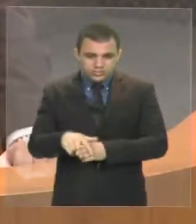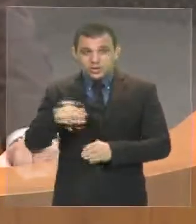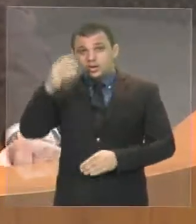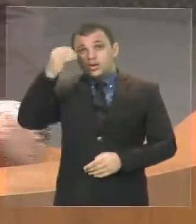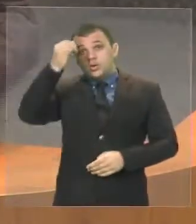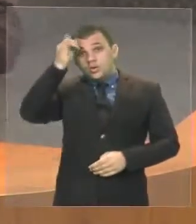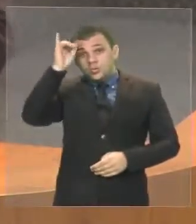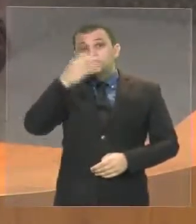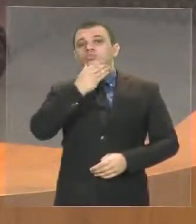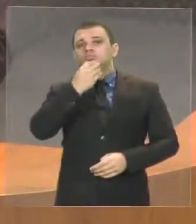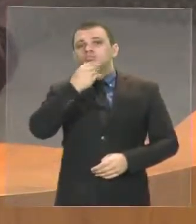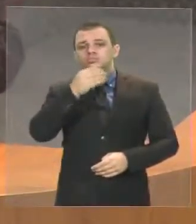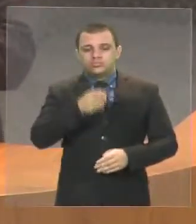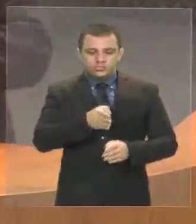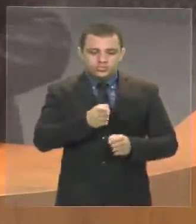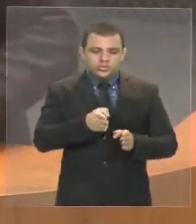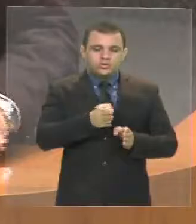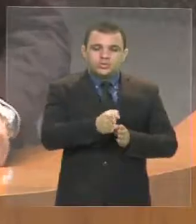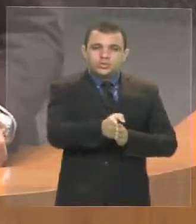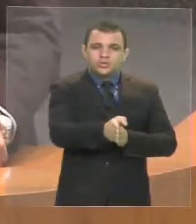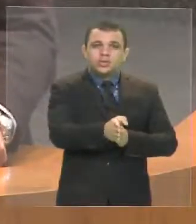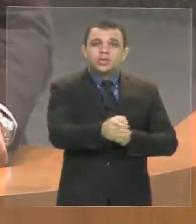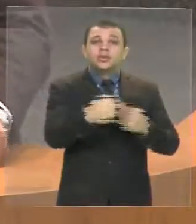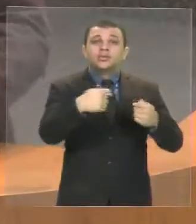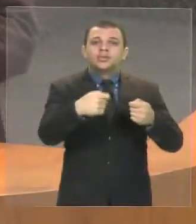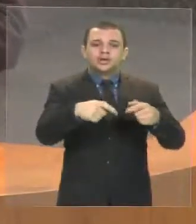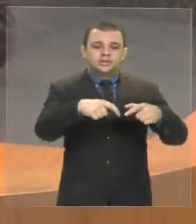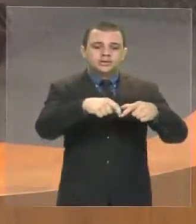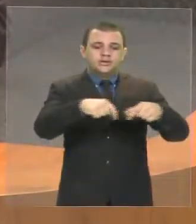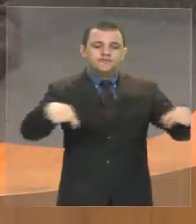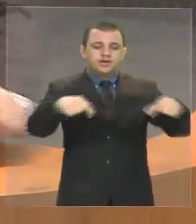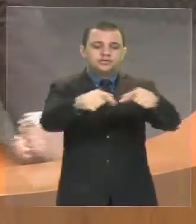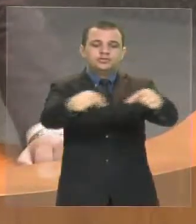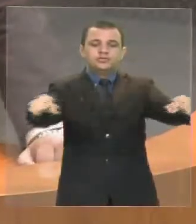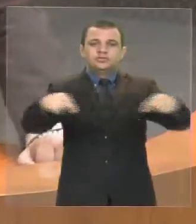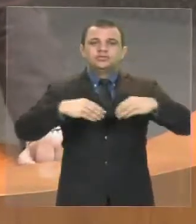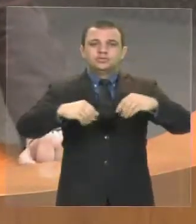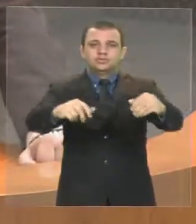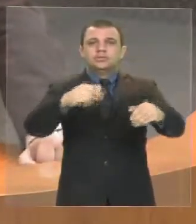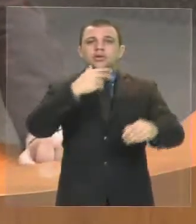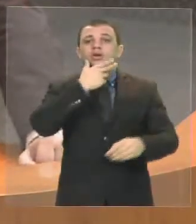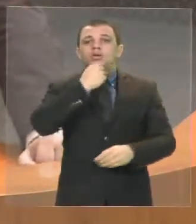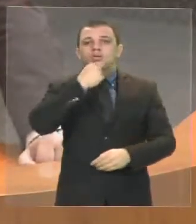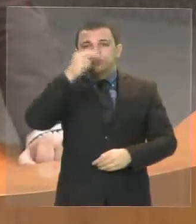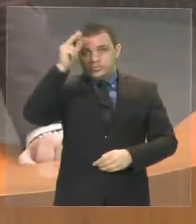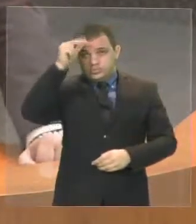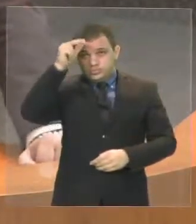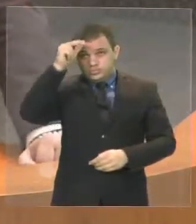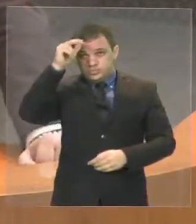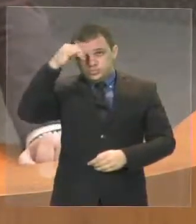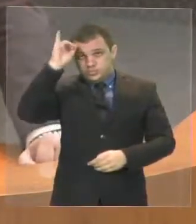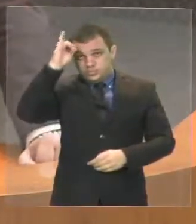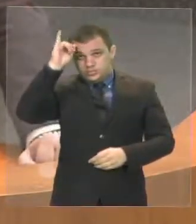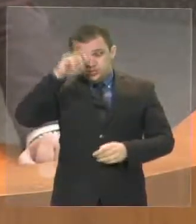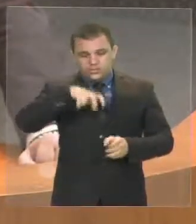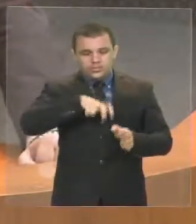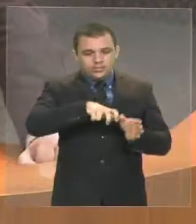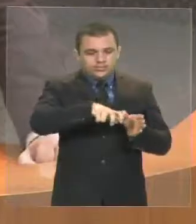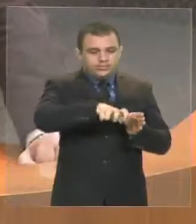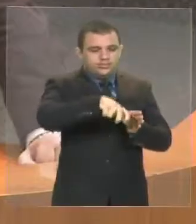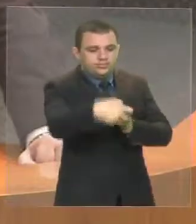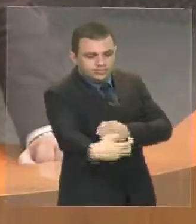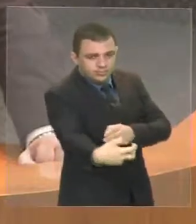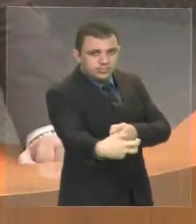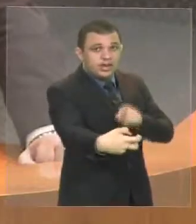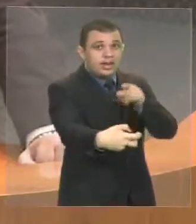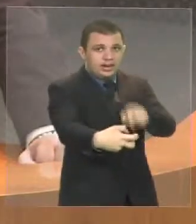boi deve ser derrubado. Senhor presidente, só para concluir. Em São Luís, senhor presidente, possui 20 parques de vaquejada e